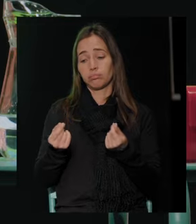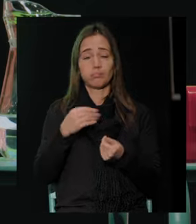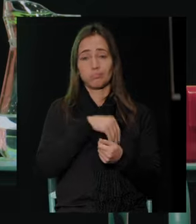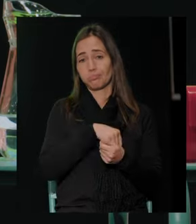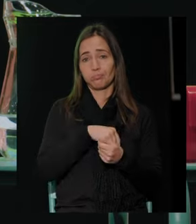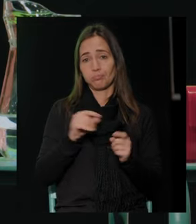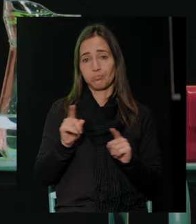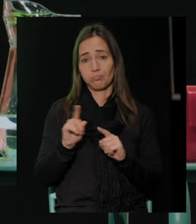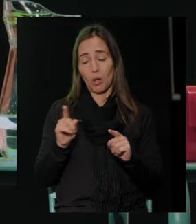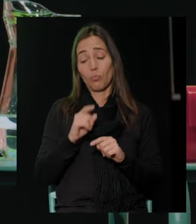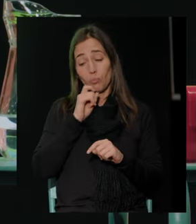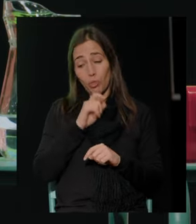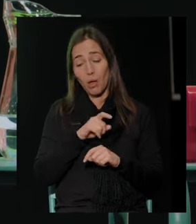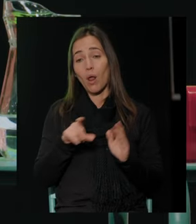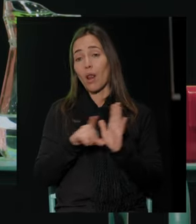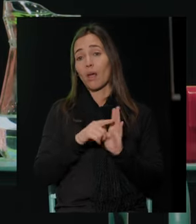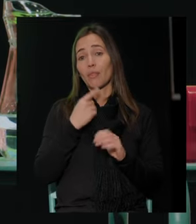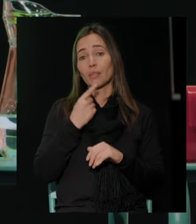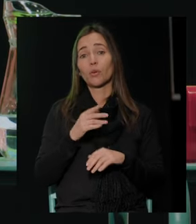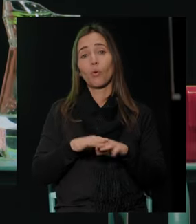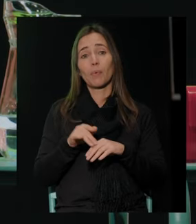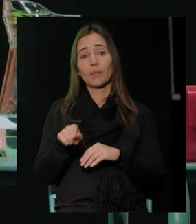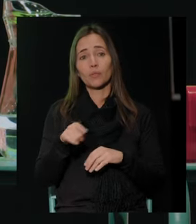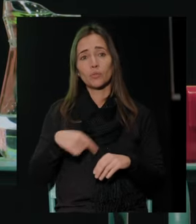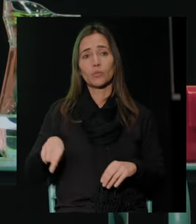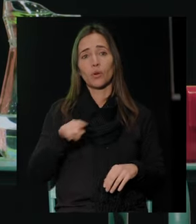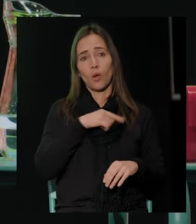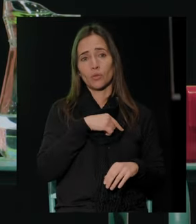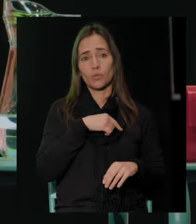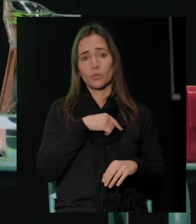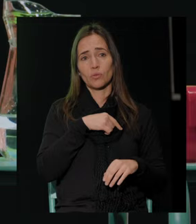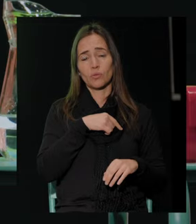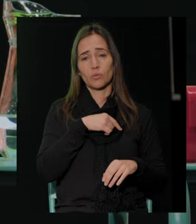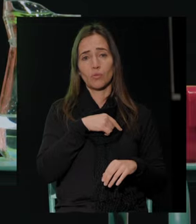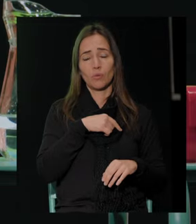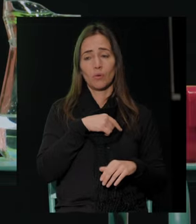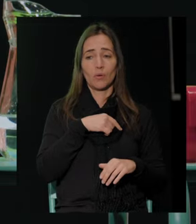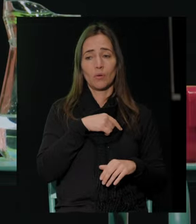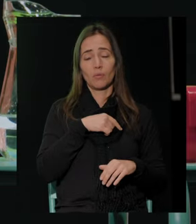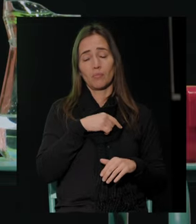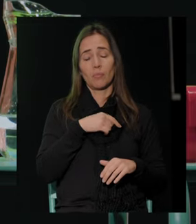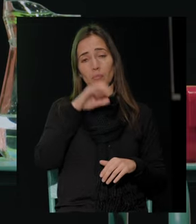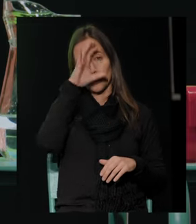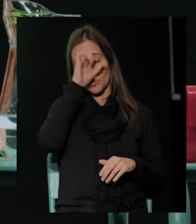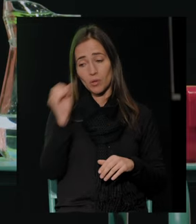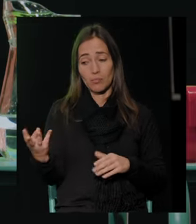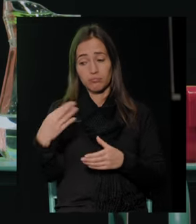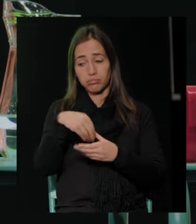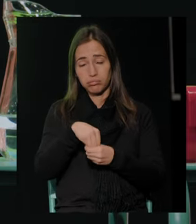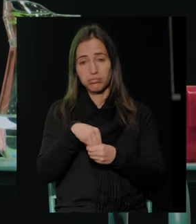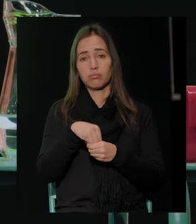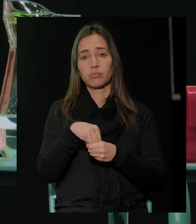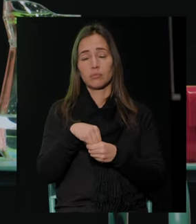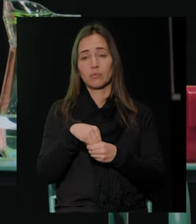tirar, é basicamente isto que diz a lei, e como tal, nosso Estado, vamos dizer, não, isto agora pertence ao Estado, vamos pôr aqui estes